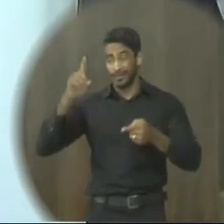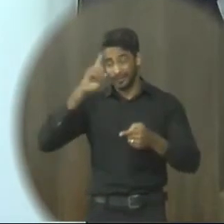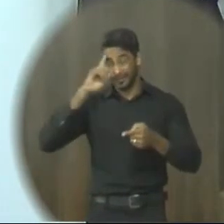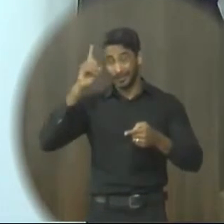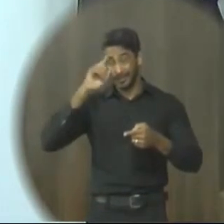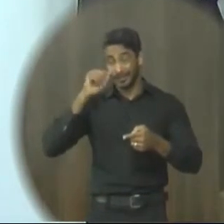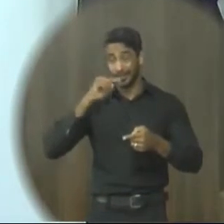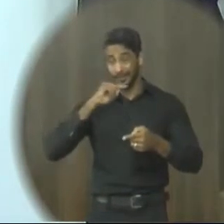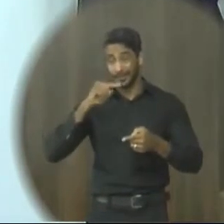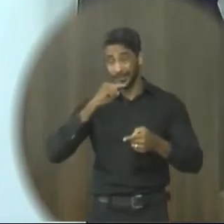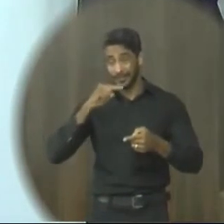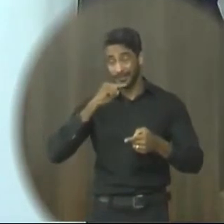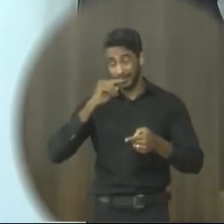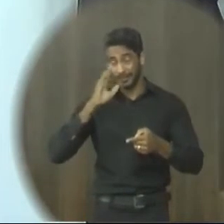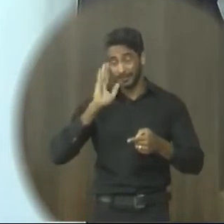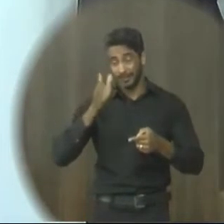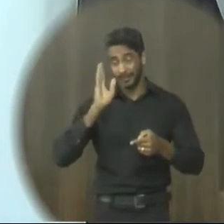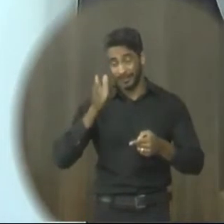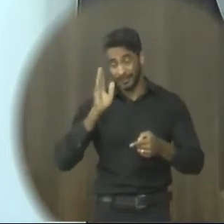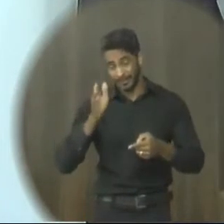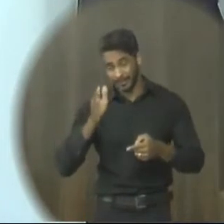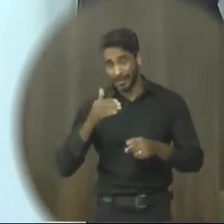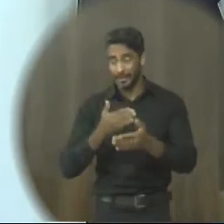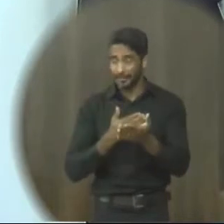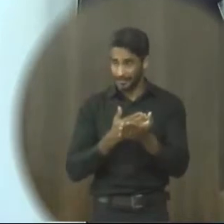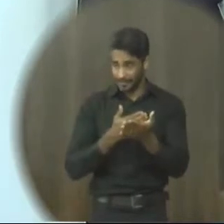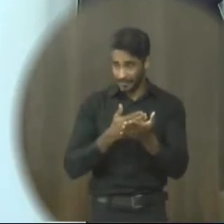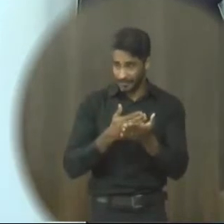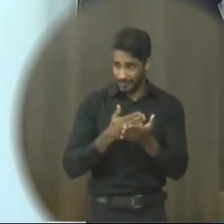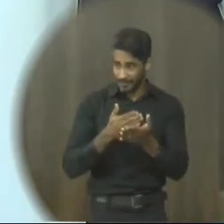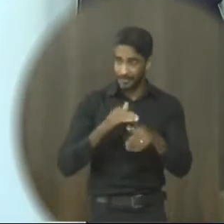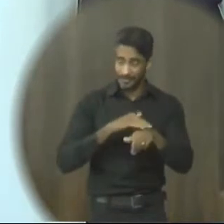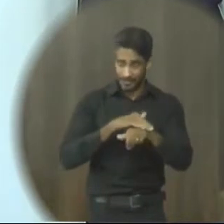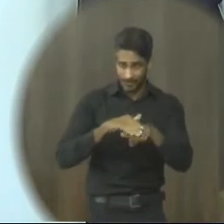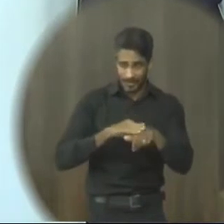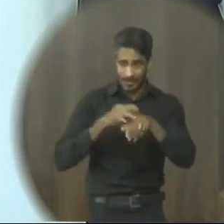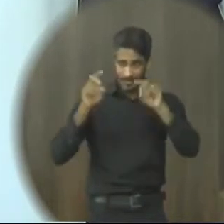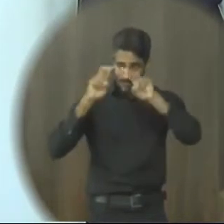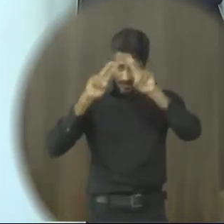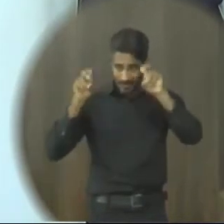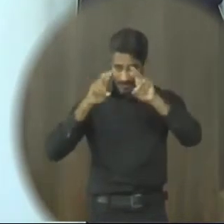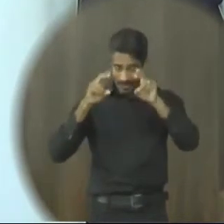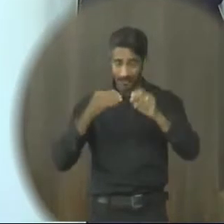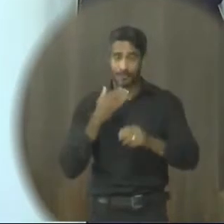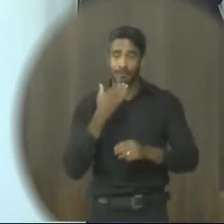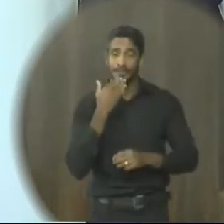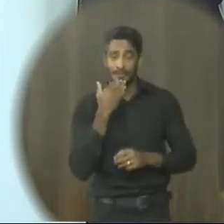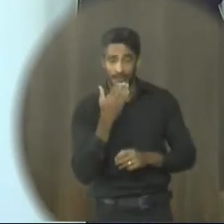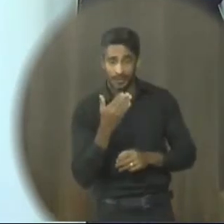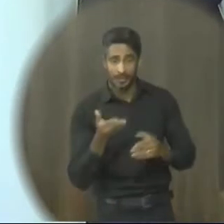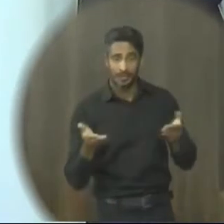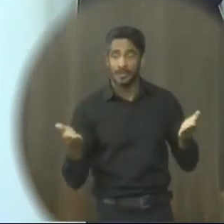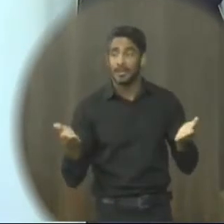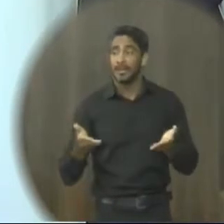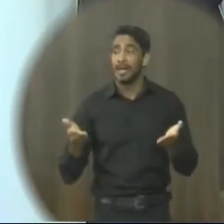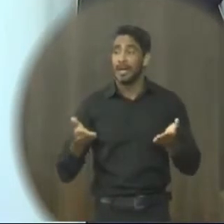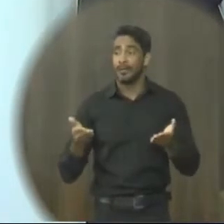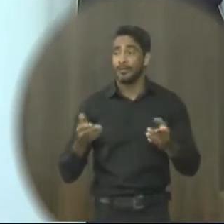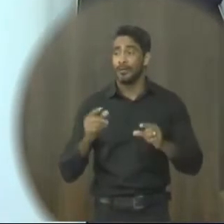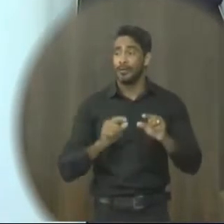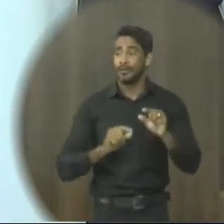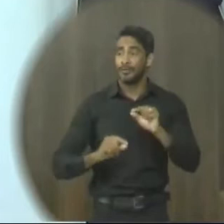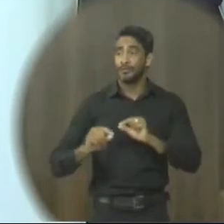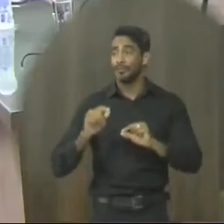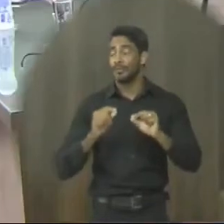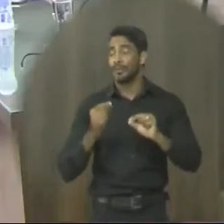semana. Já conversamos muito sobre esse assunto que eu vou te fazer esse pedido agora, mas eu queria